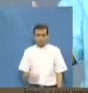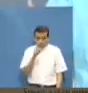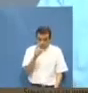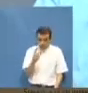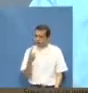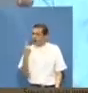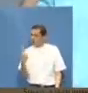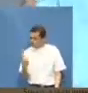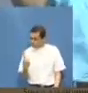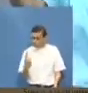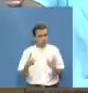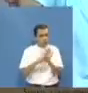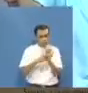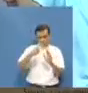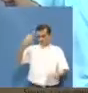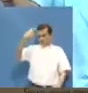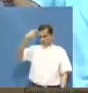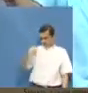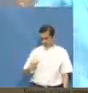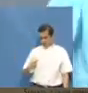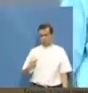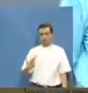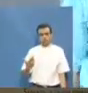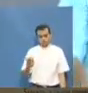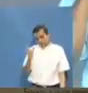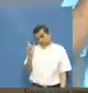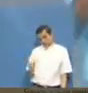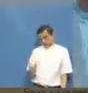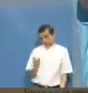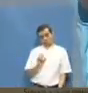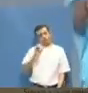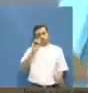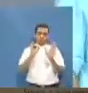Por isso que o cristão deve fazer sempre assim pro outro. Como é que você tá?